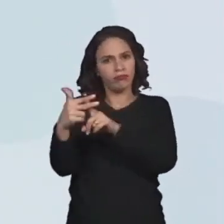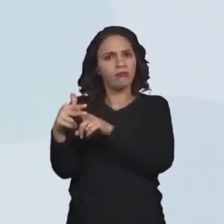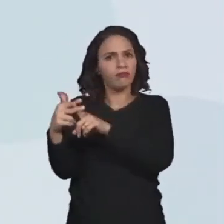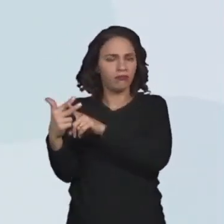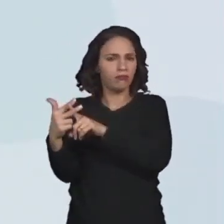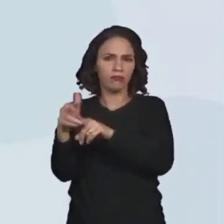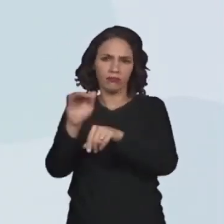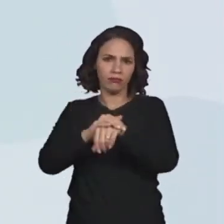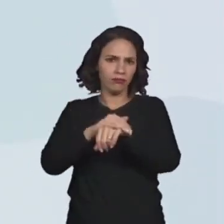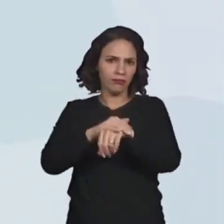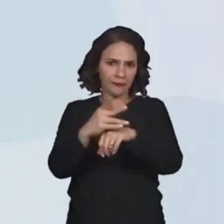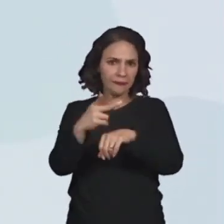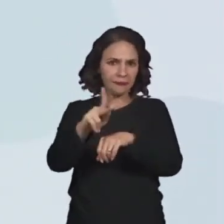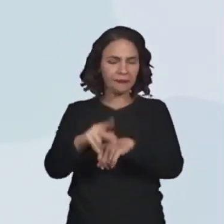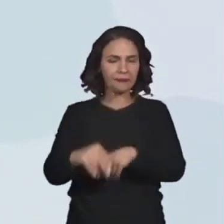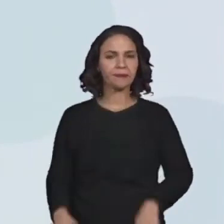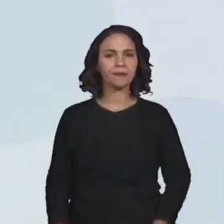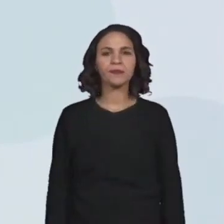necessárias.